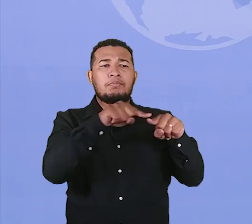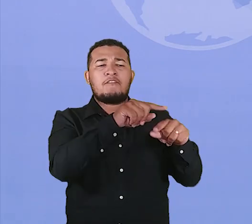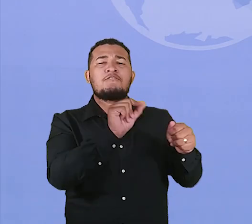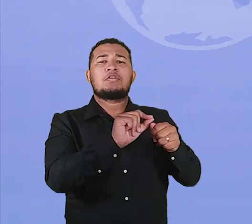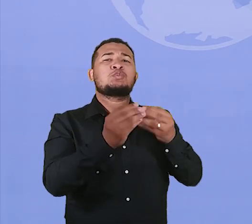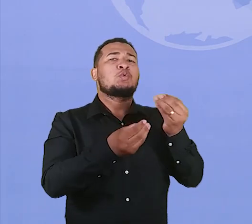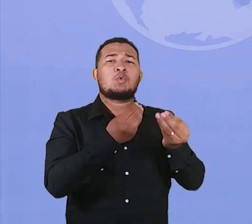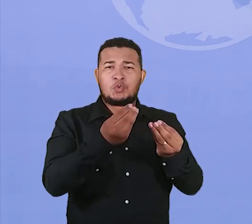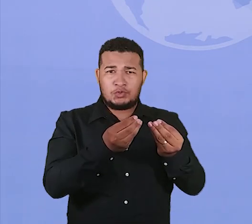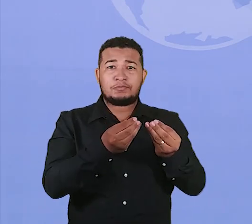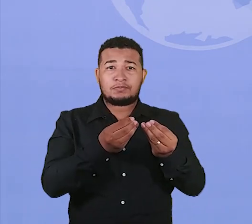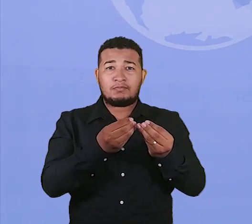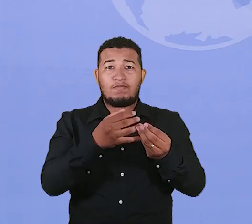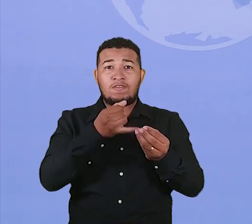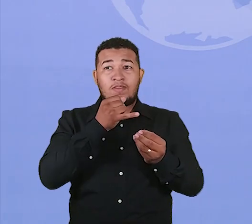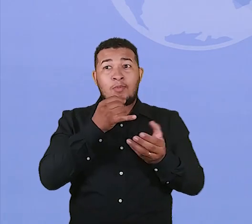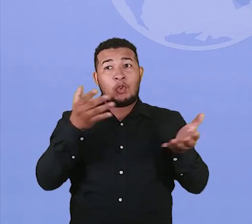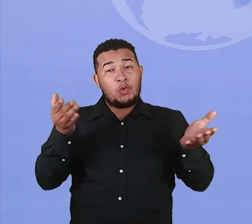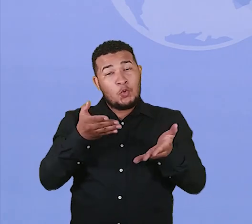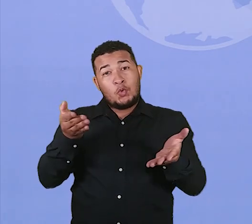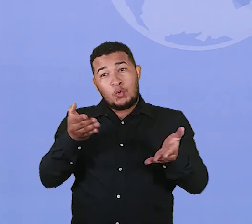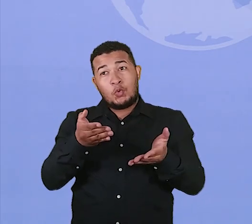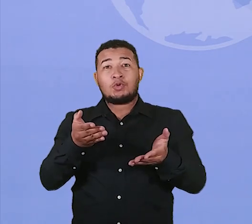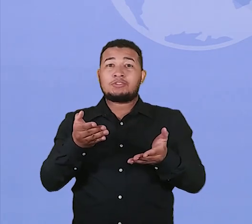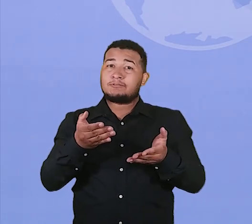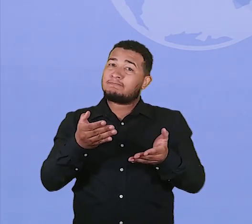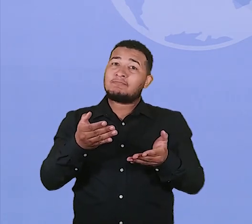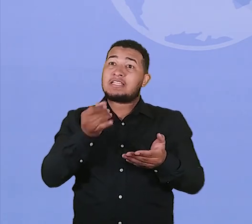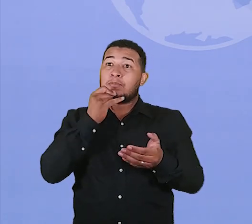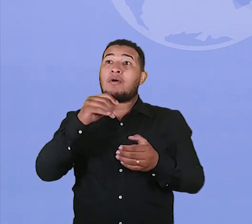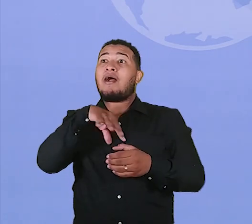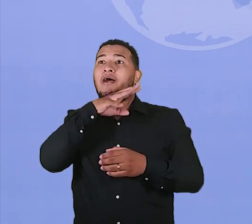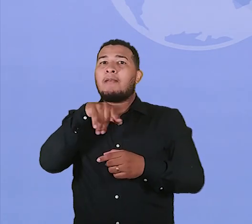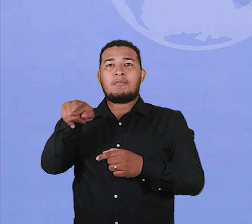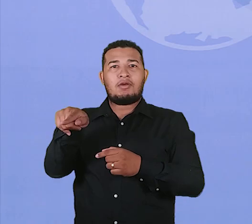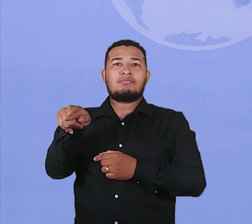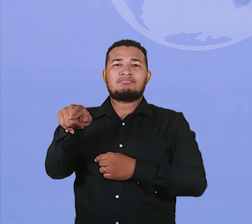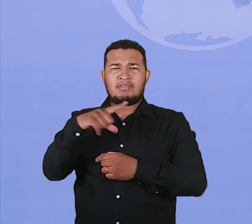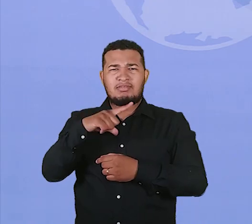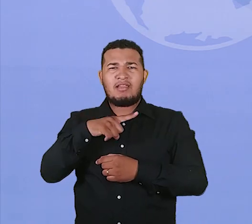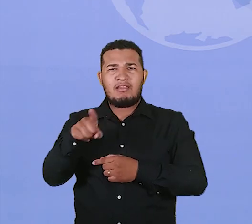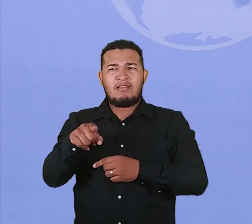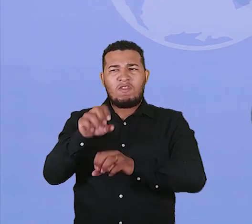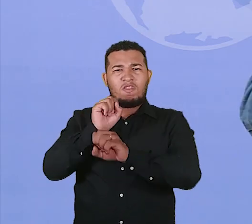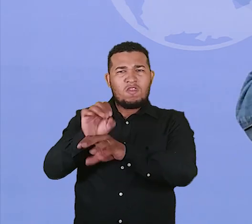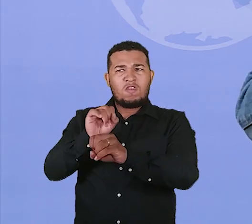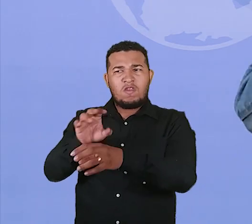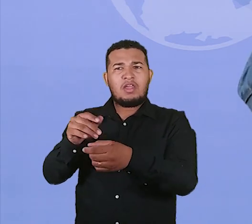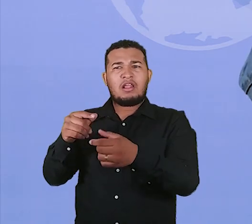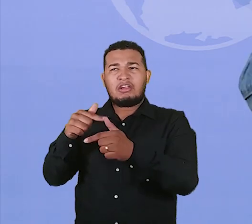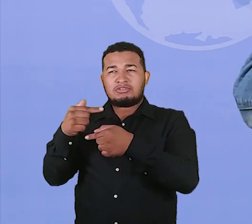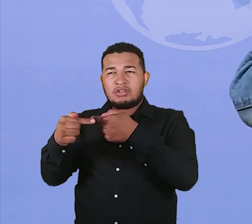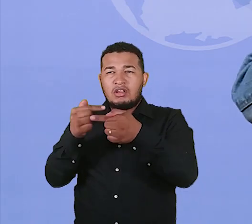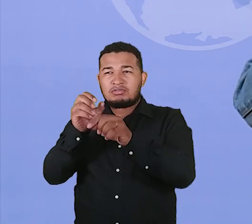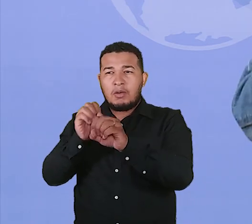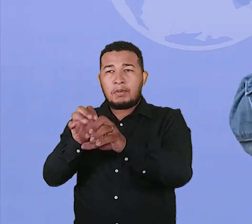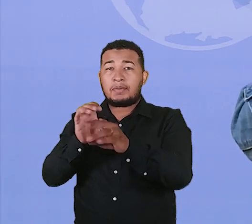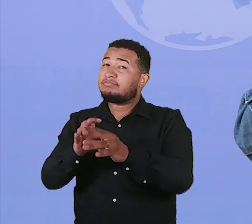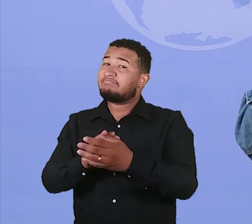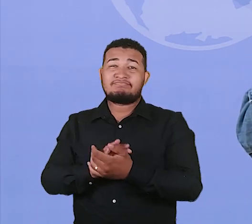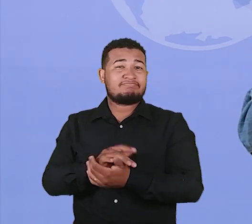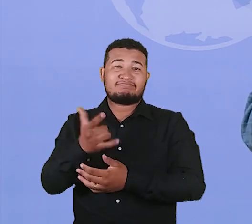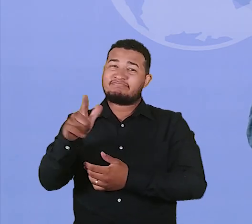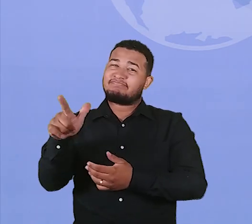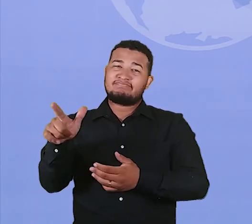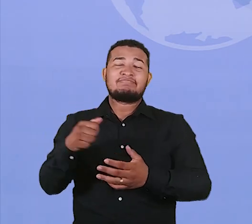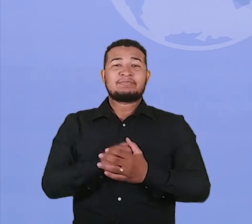faz isso né coisa que a gente não se encontram nos animais os animais eles não ensinam assim gerações a